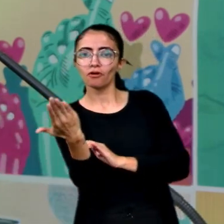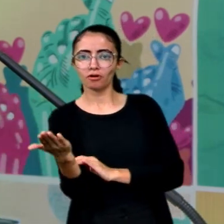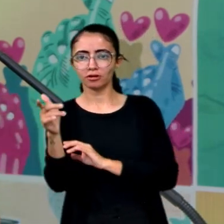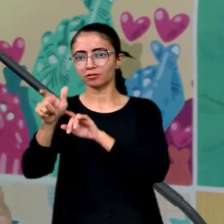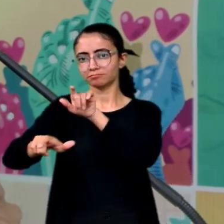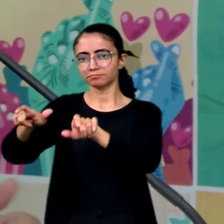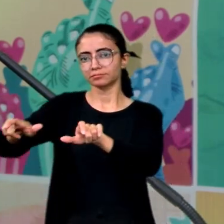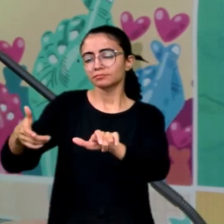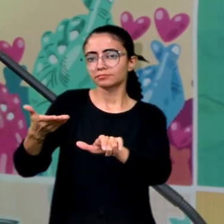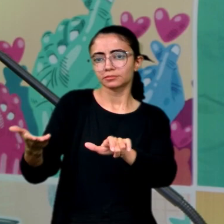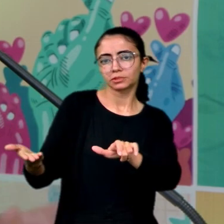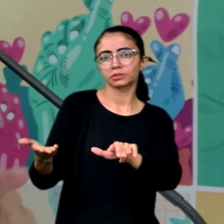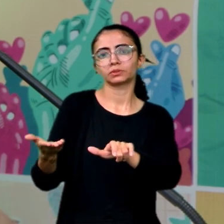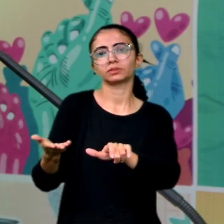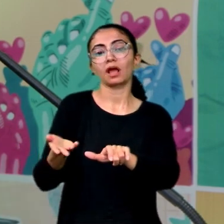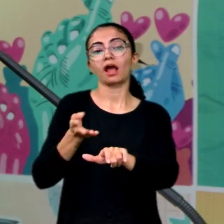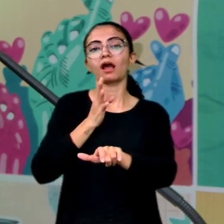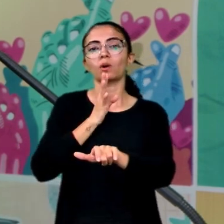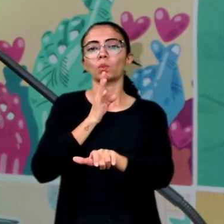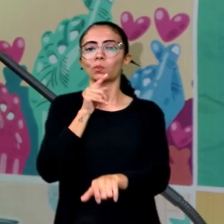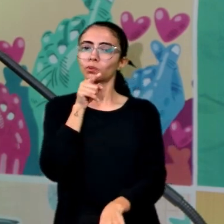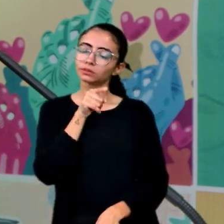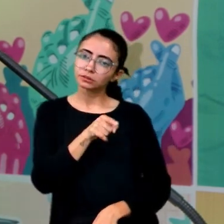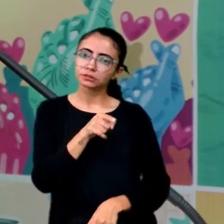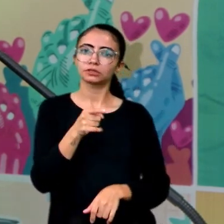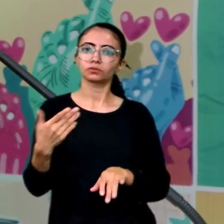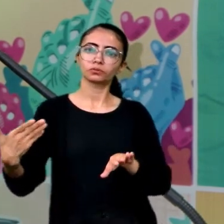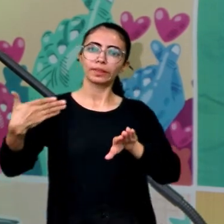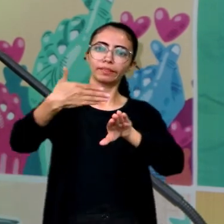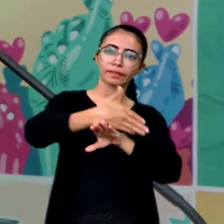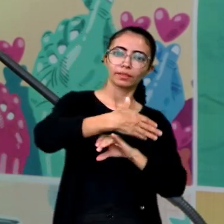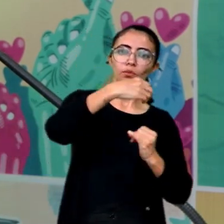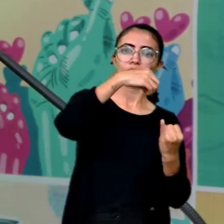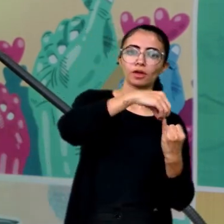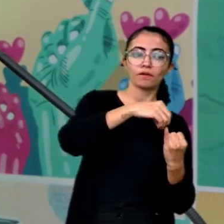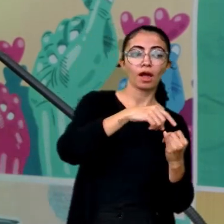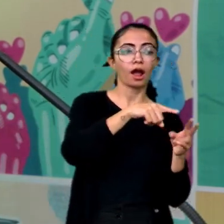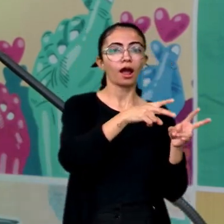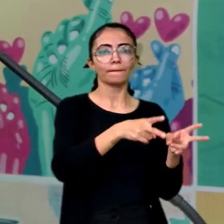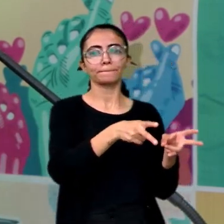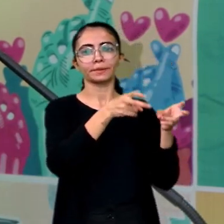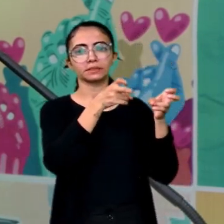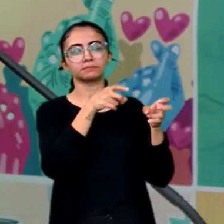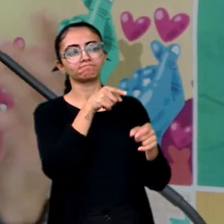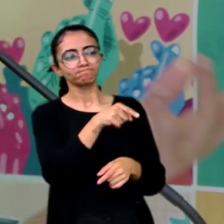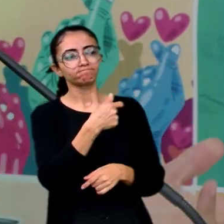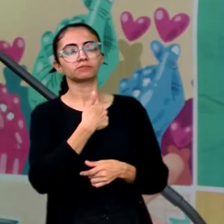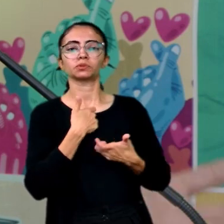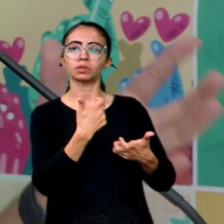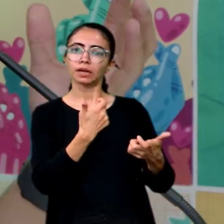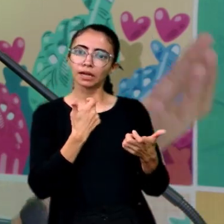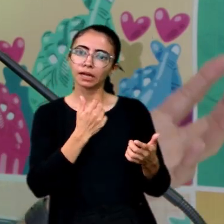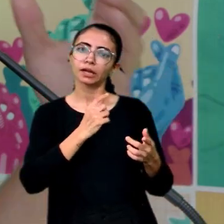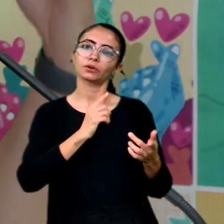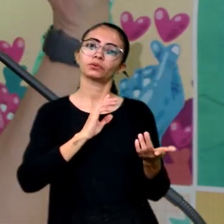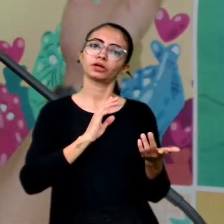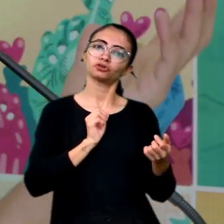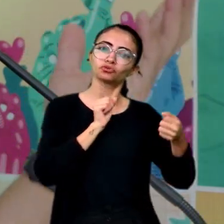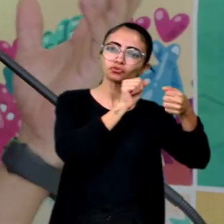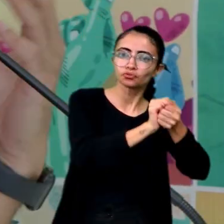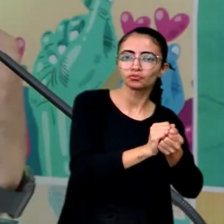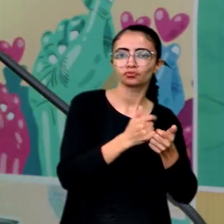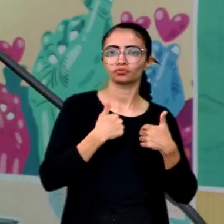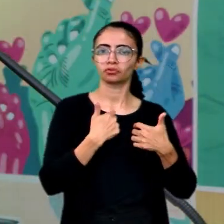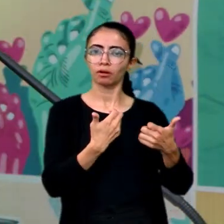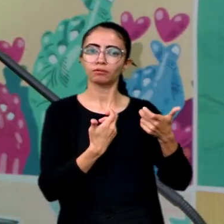conhecimento e quando for ao IFB vai saber, poxa, eu quero somar, eu quero fazer parte, enfim, sabe, a gente